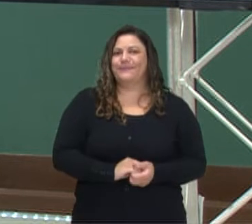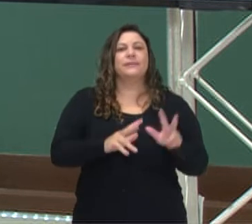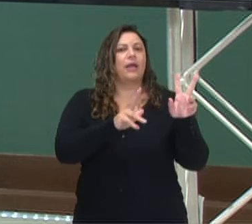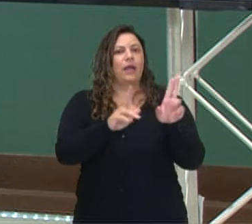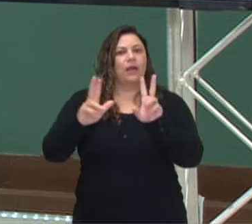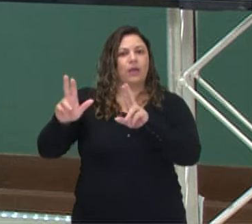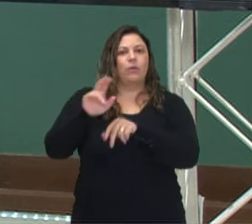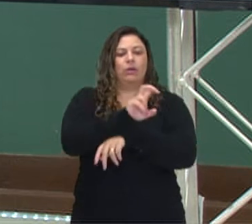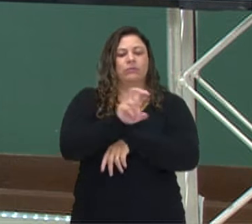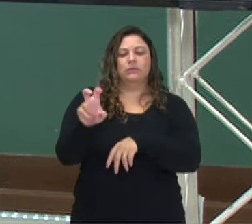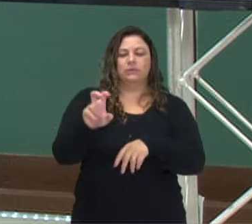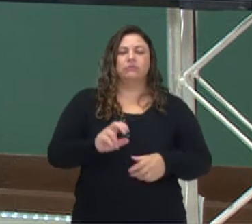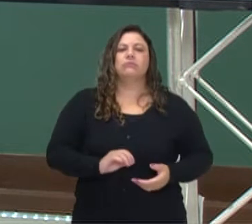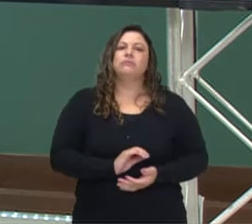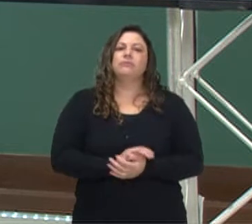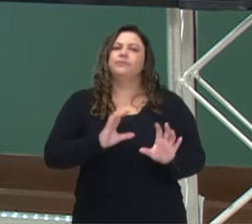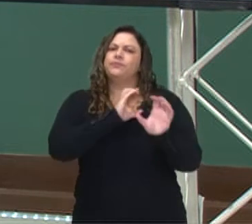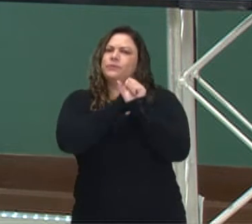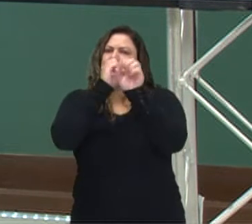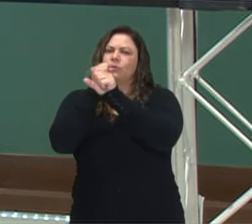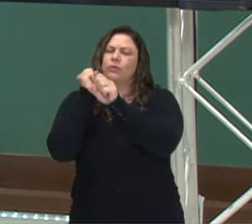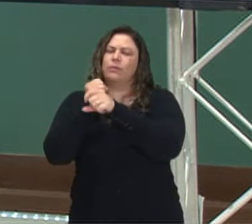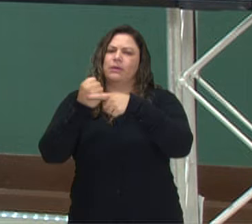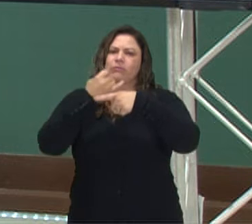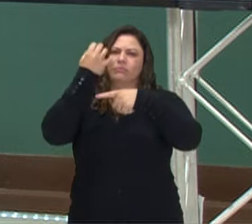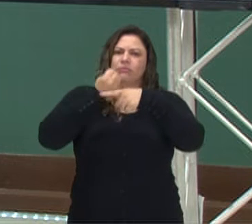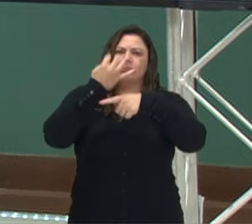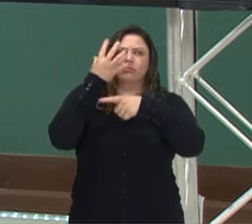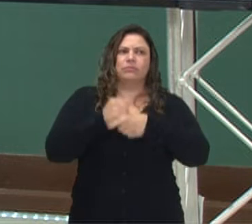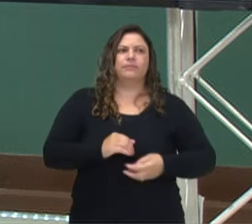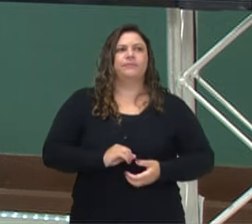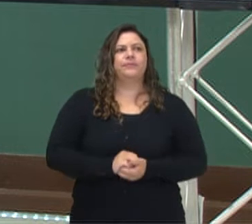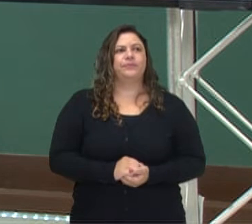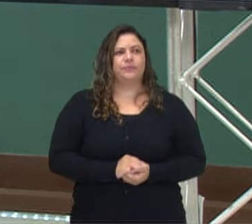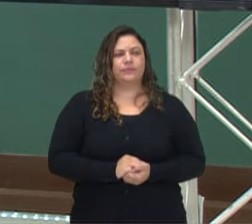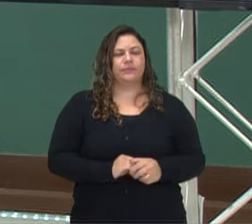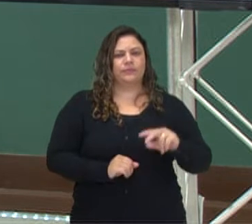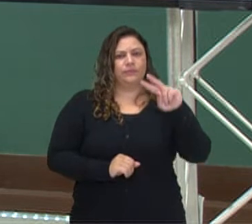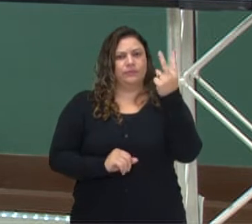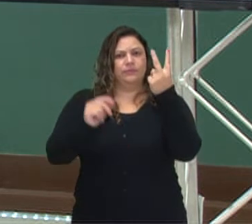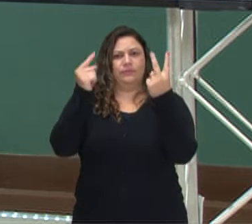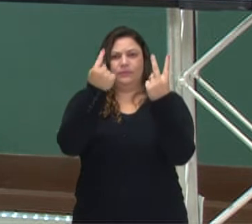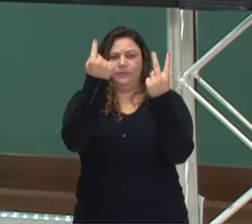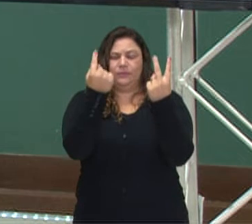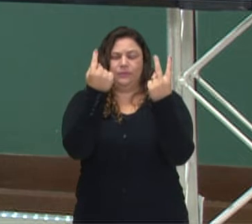e soma os expoentes. Então, 2 mais 1, 3.